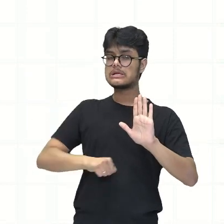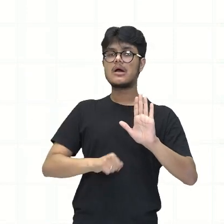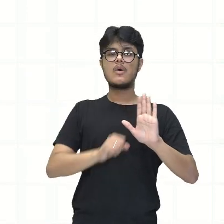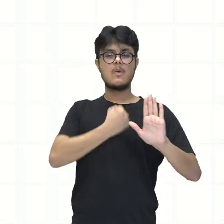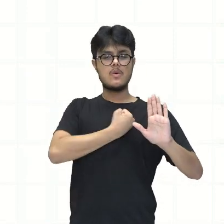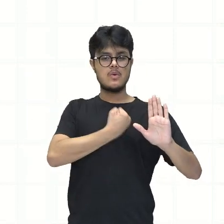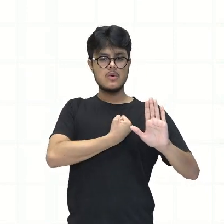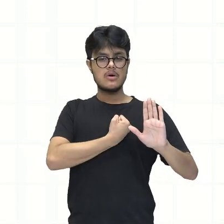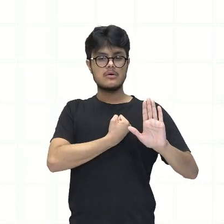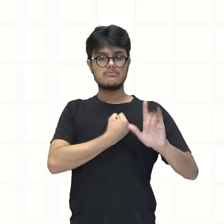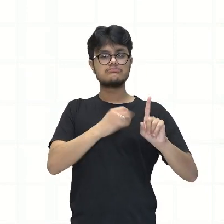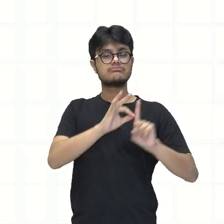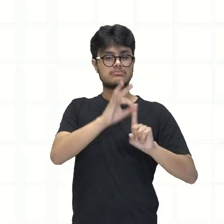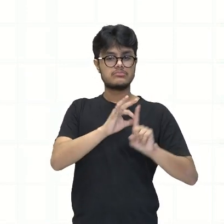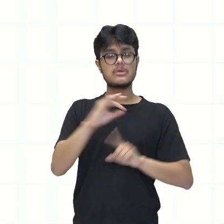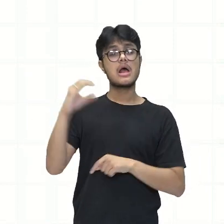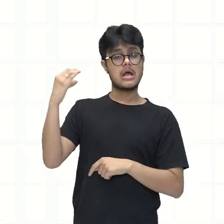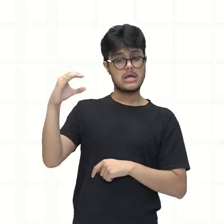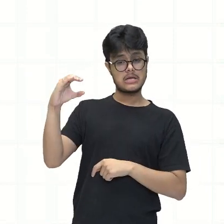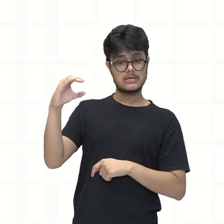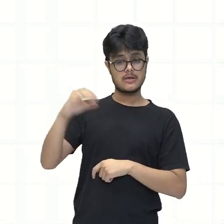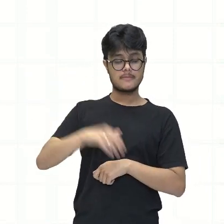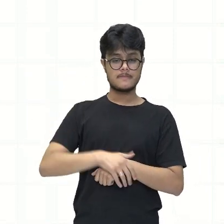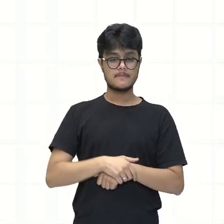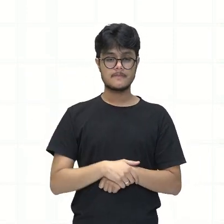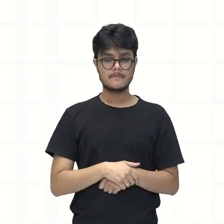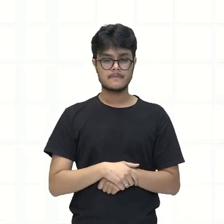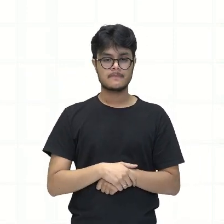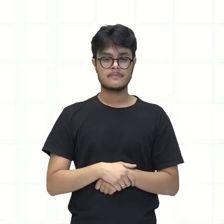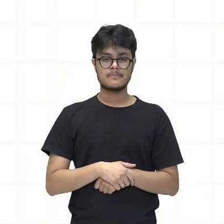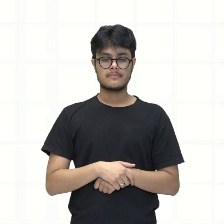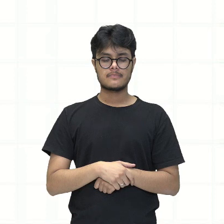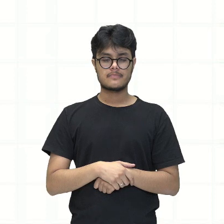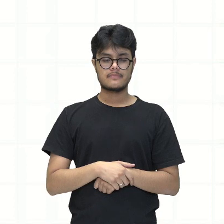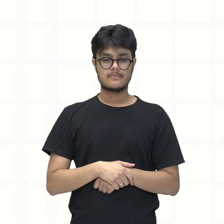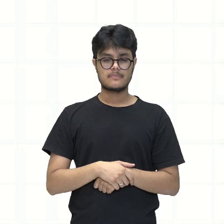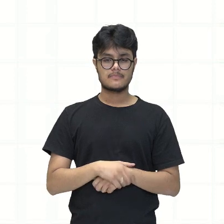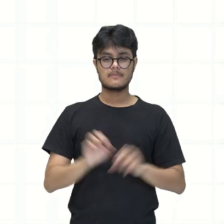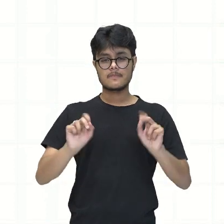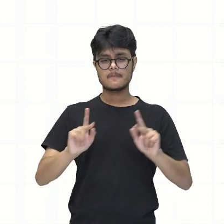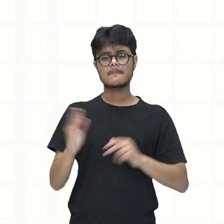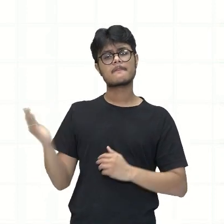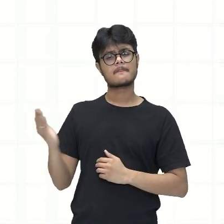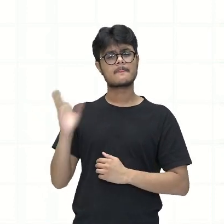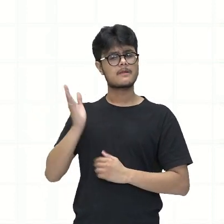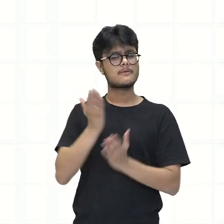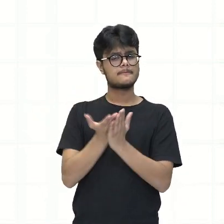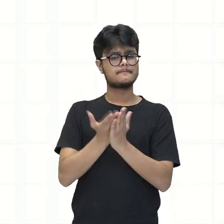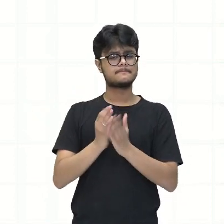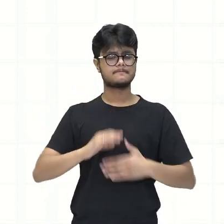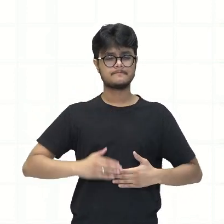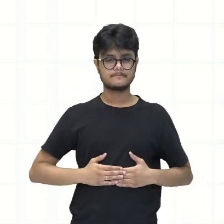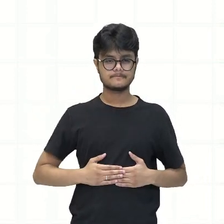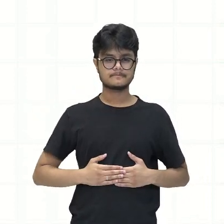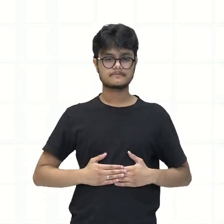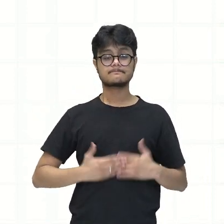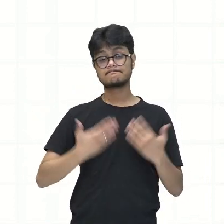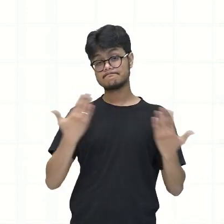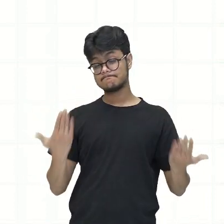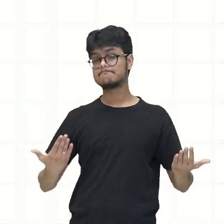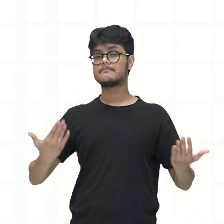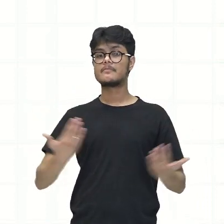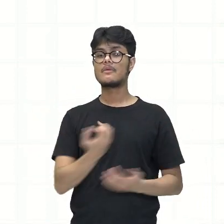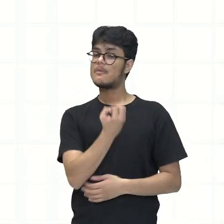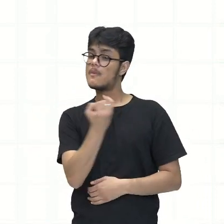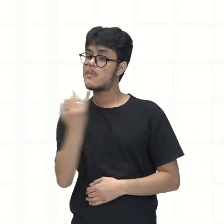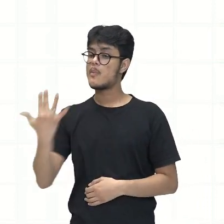geralmente expresso em caloria por grau Celsius, certo? Então, é a quantidade de